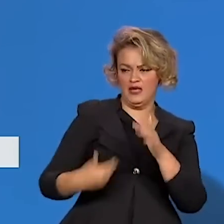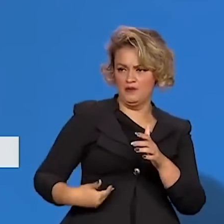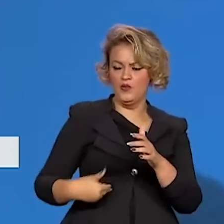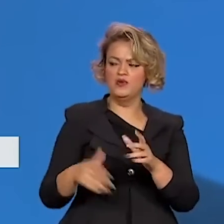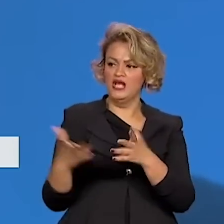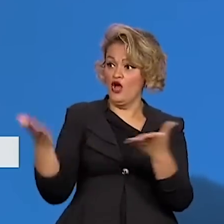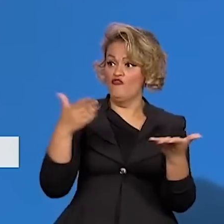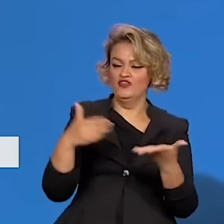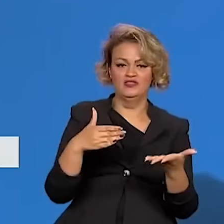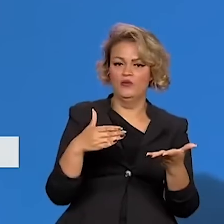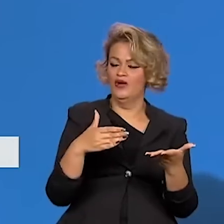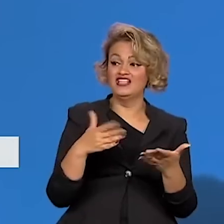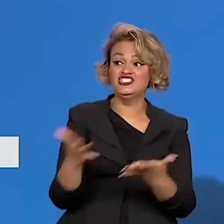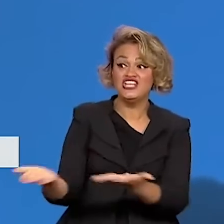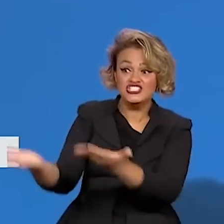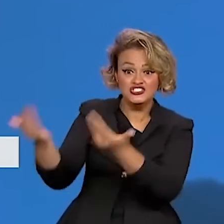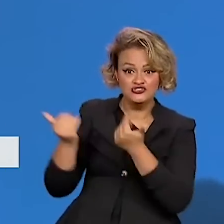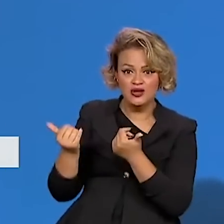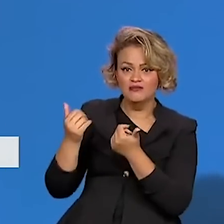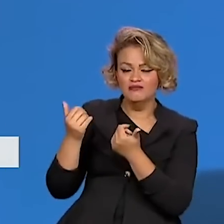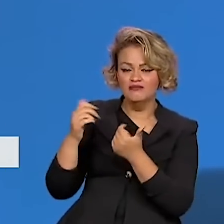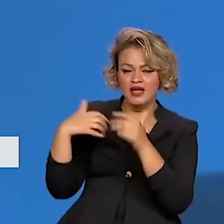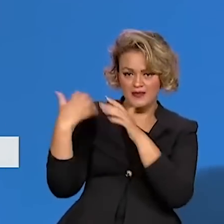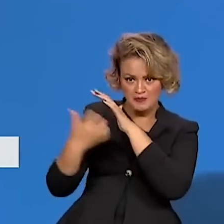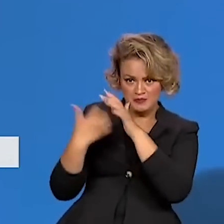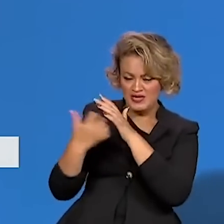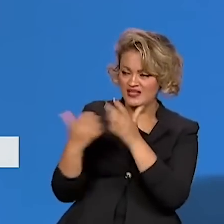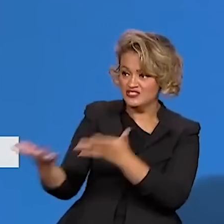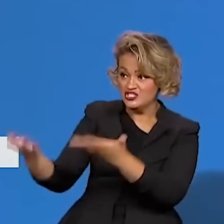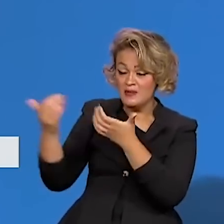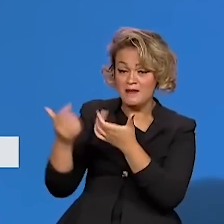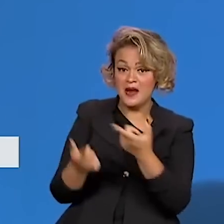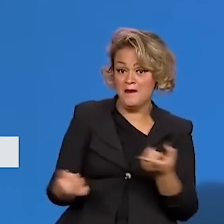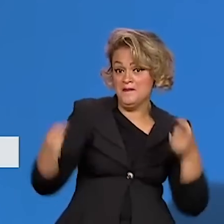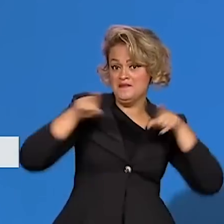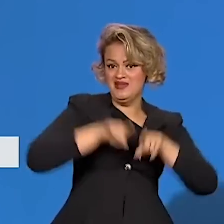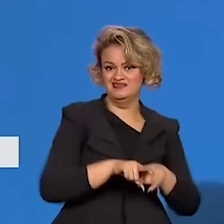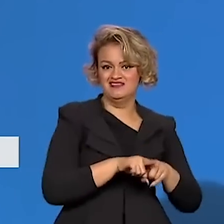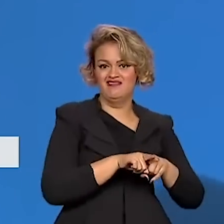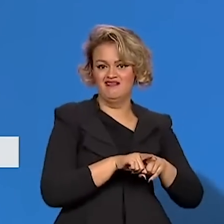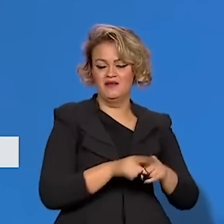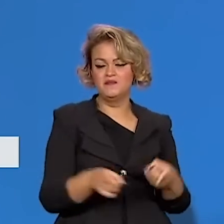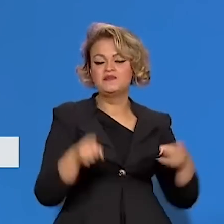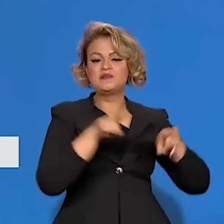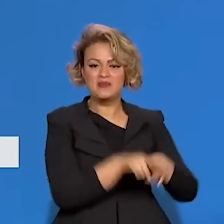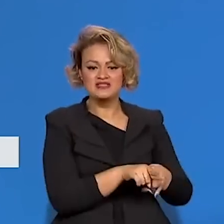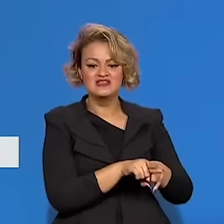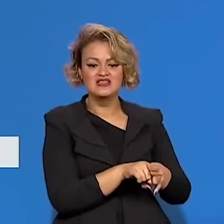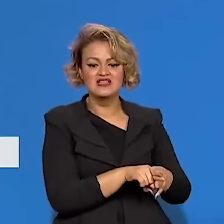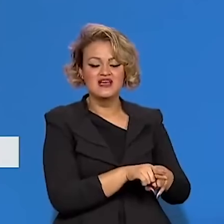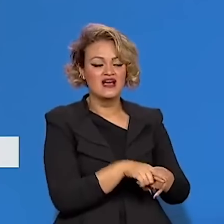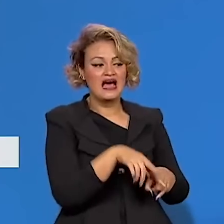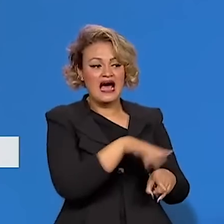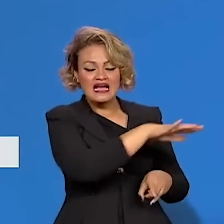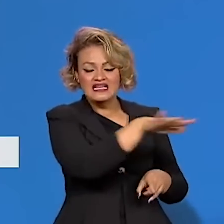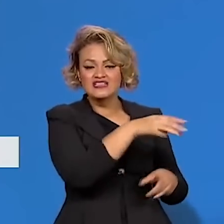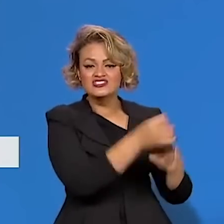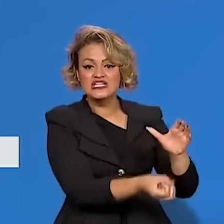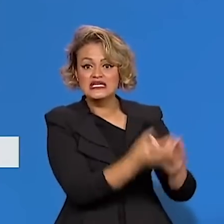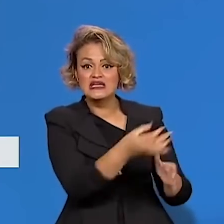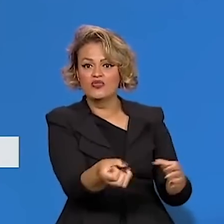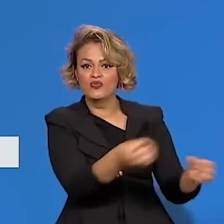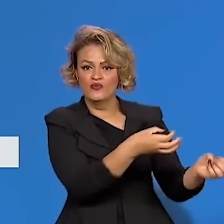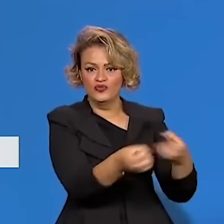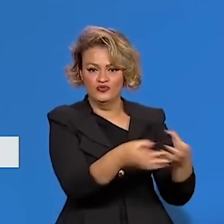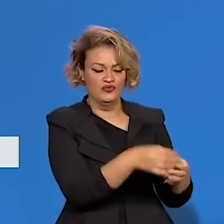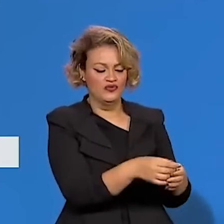o que nós queremos é convidar os empresários a fazer em parceria conosco naquilo que a gente precisa criar de